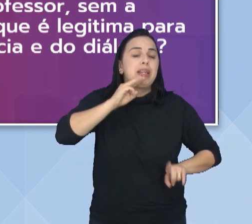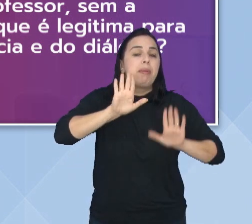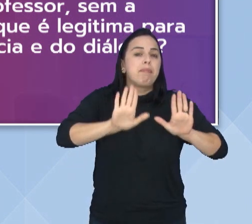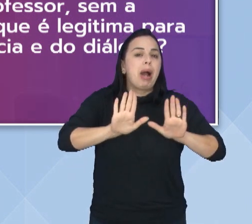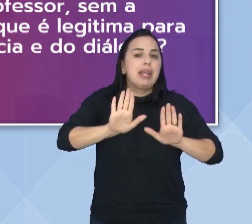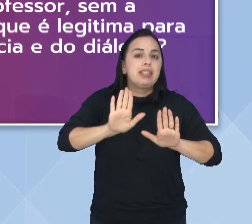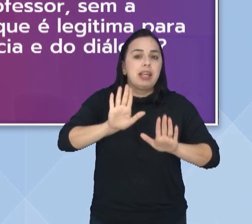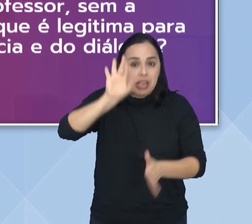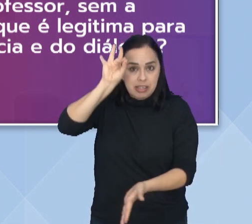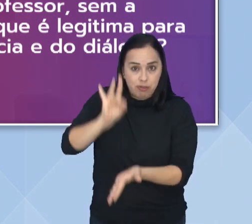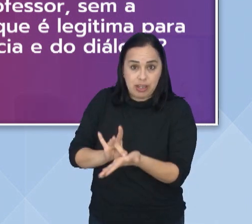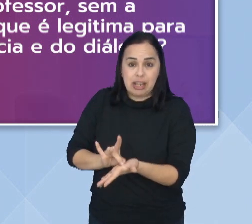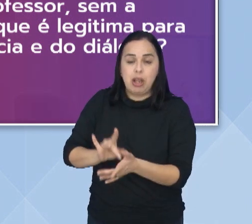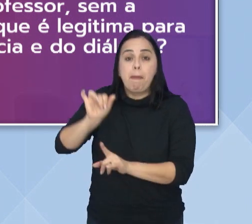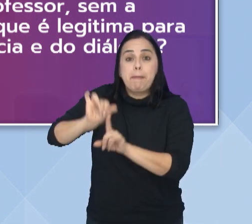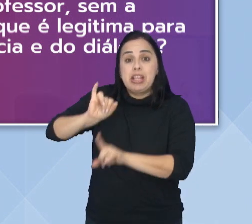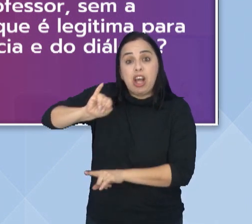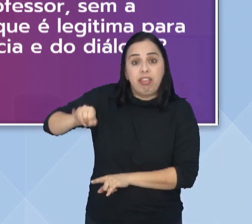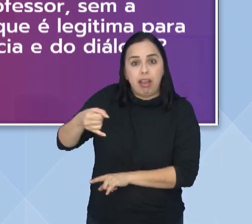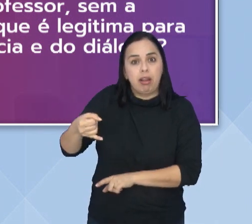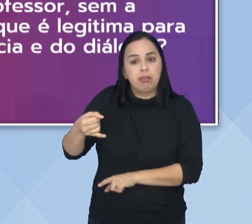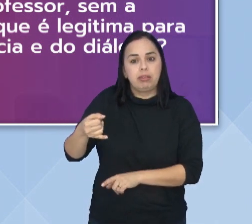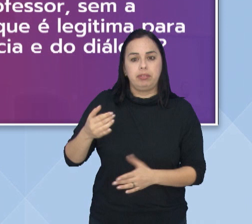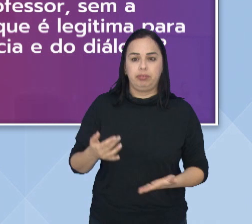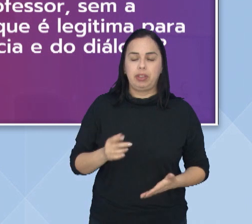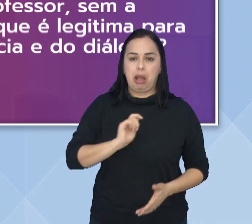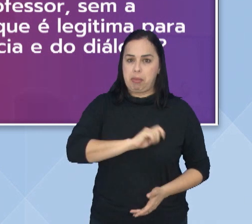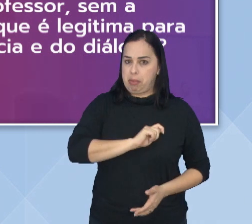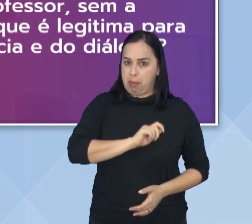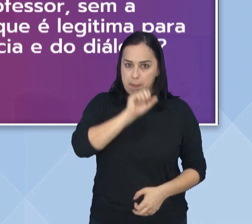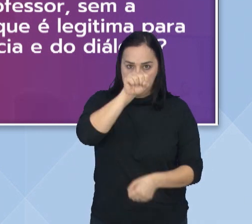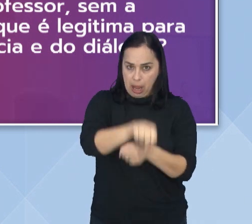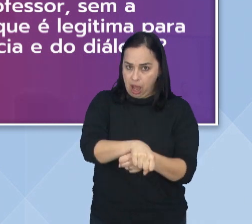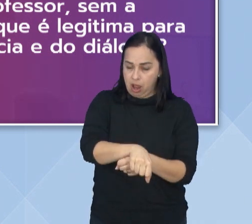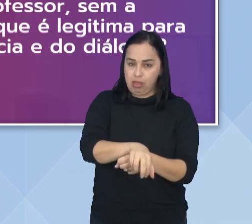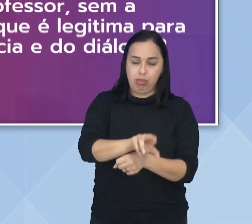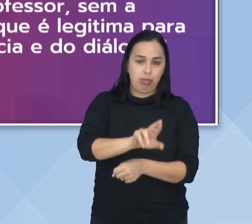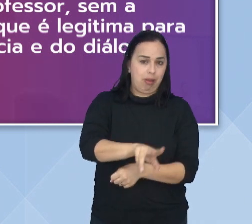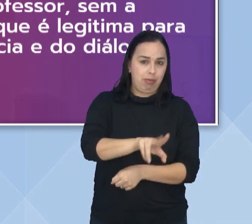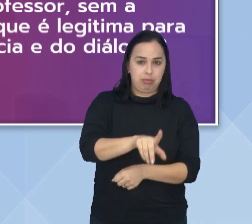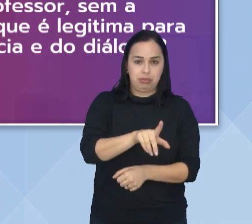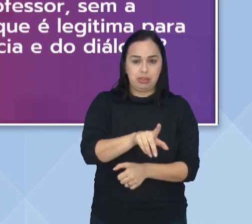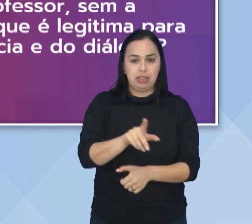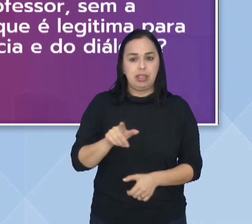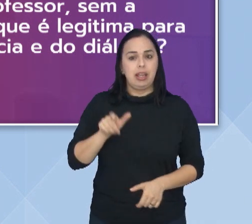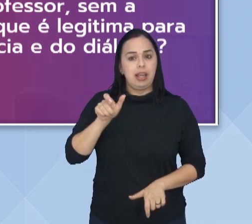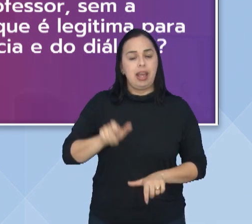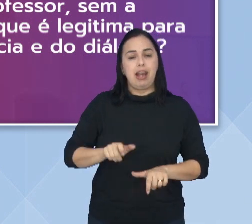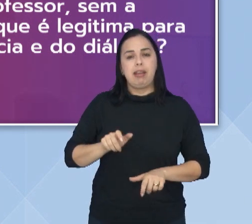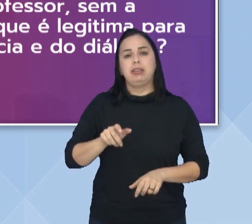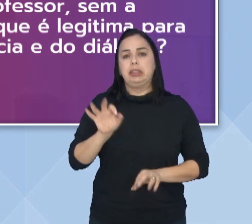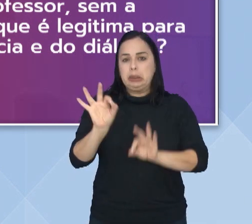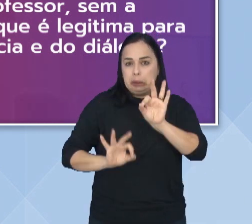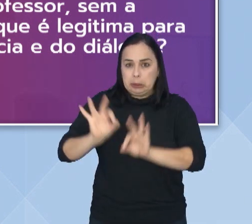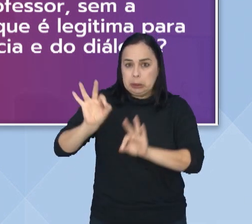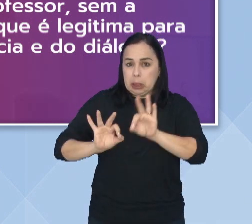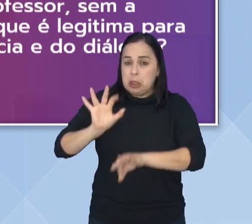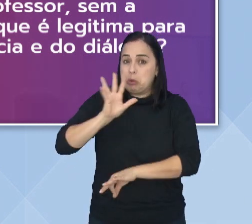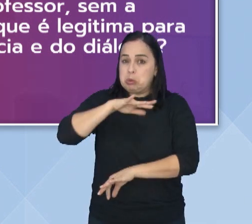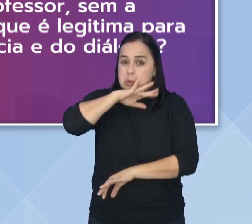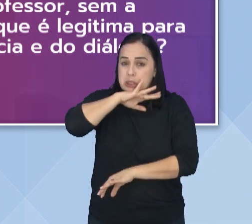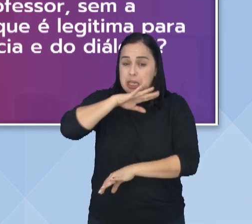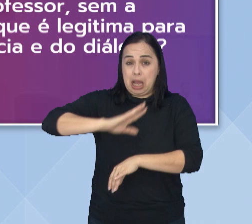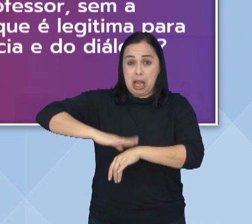meses. Quero aqui colocar que as maldades não param por aí. Não contente em fazer um plano ruim às pressas,